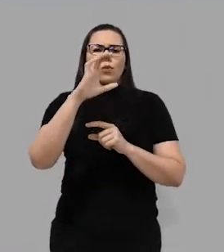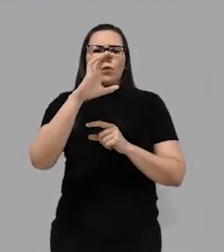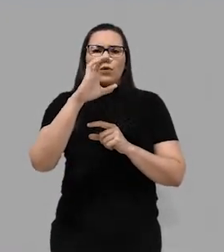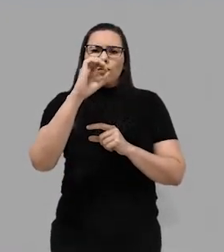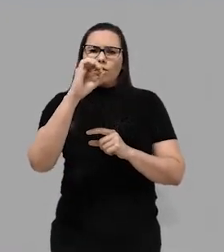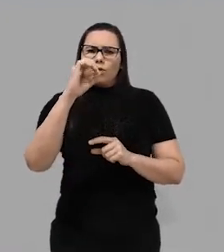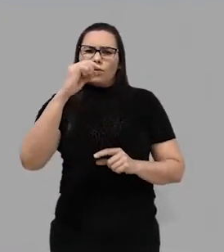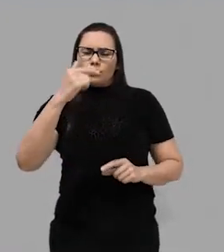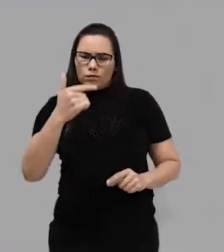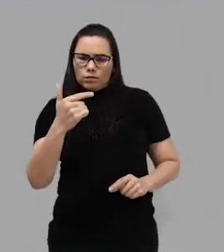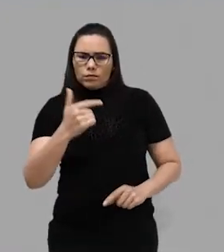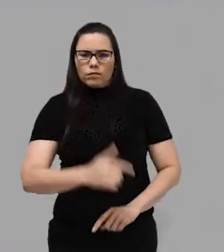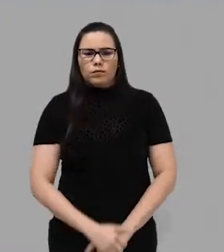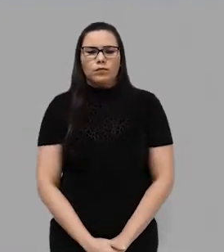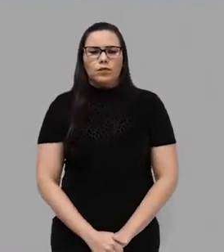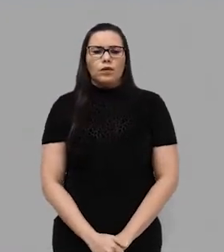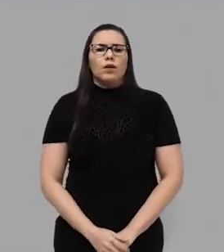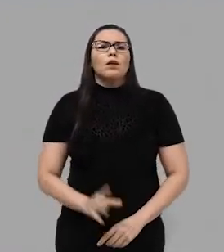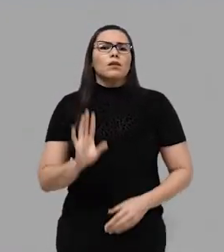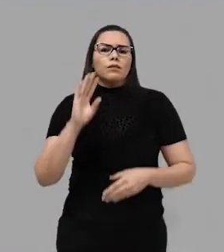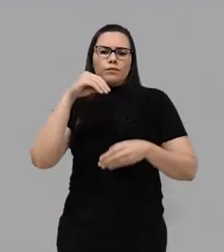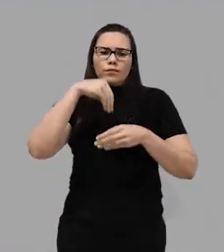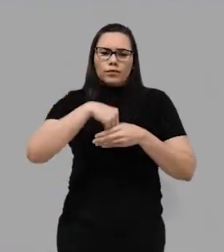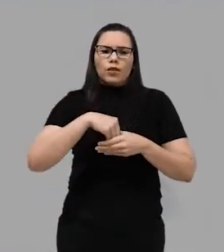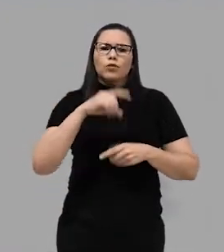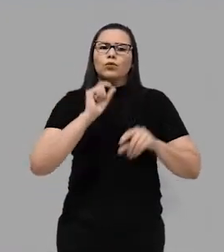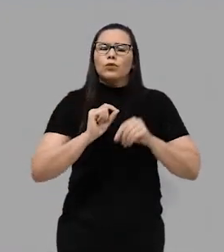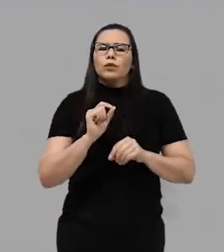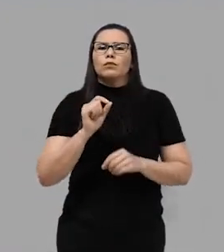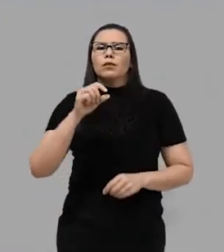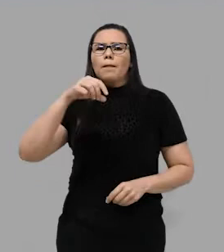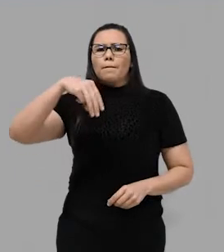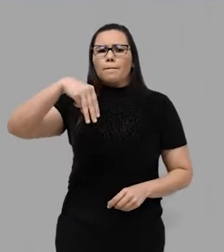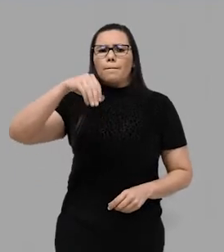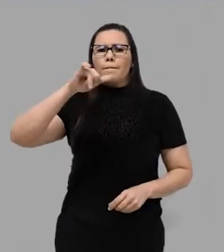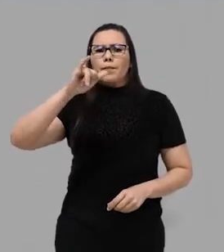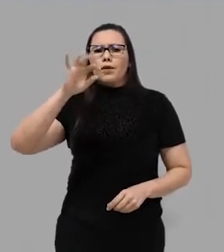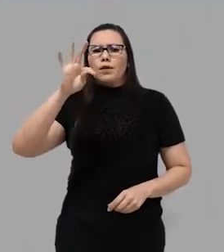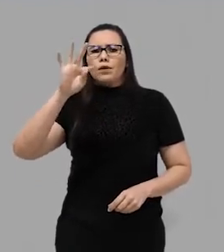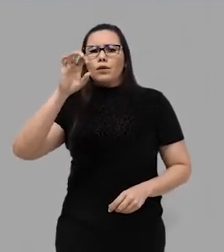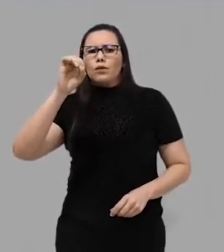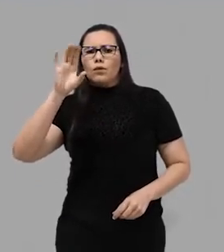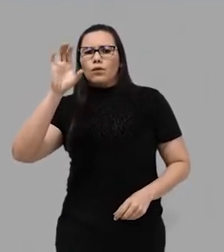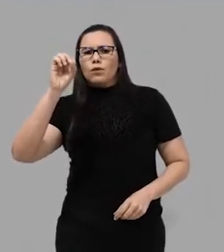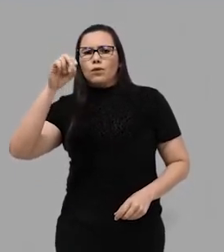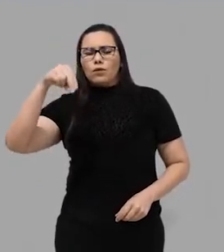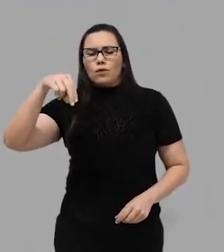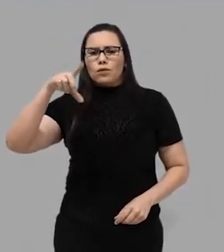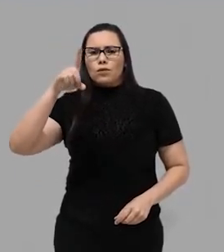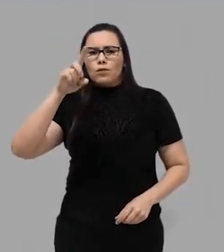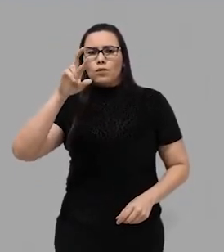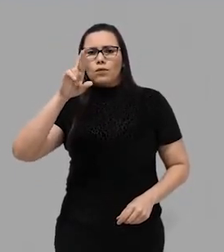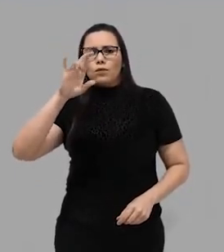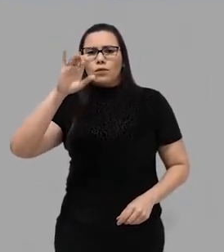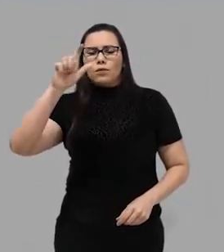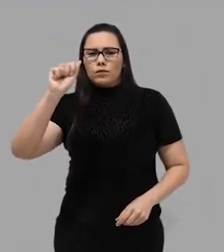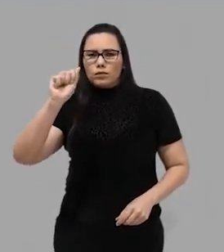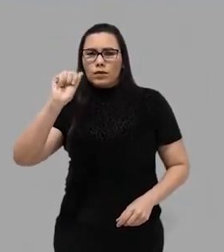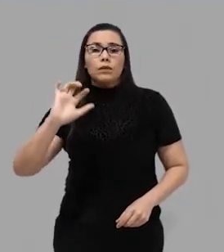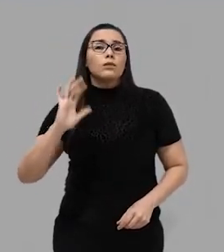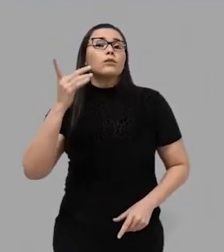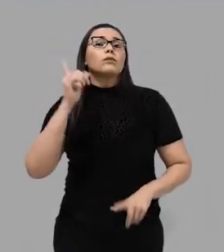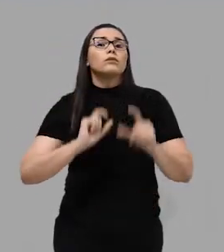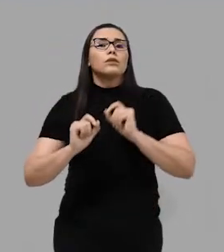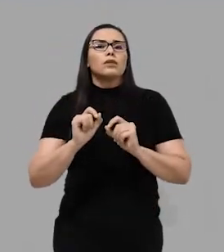dentro da célula, tanto da célula animal quanto da célula vegetal, tá? Então, aqui, lá na mitocôndria vai acontecer